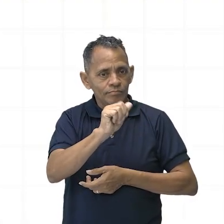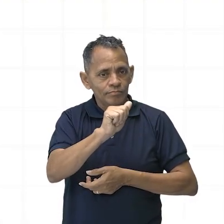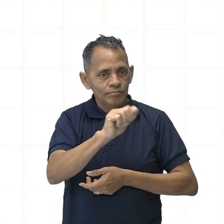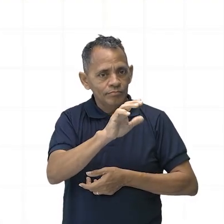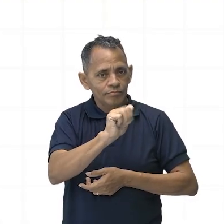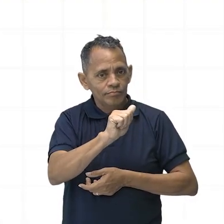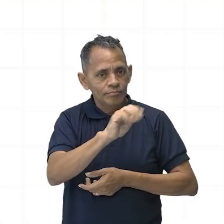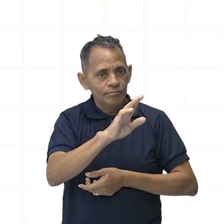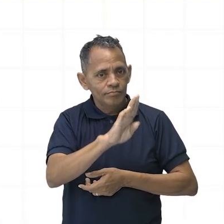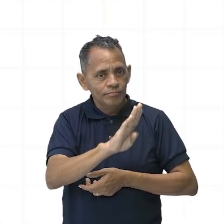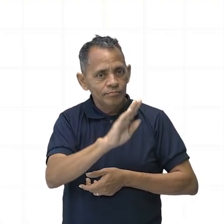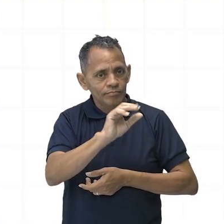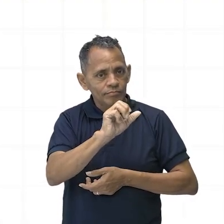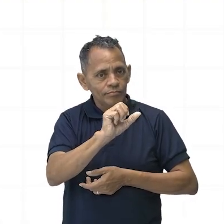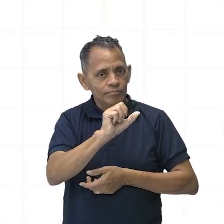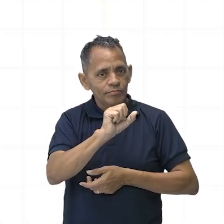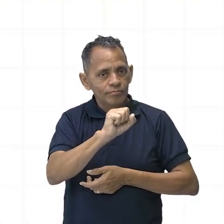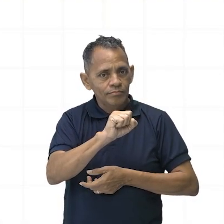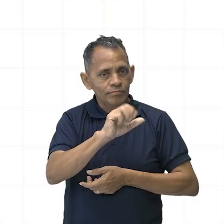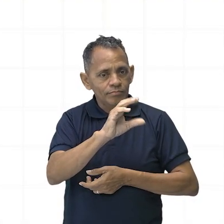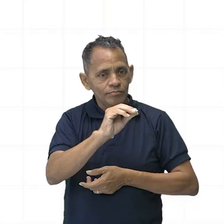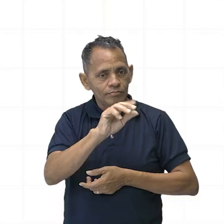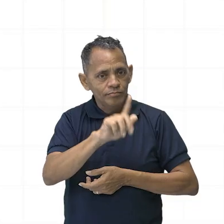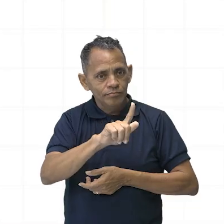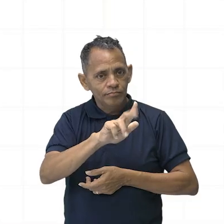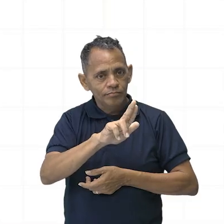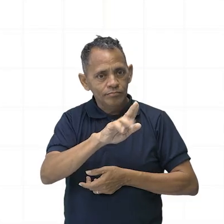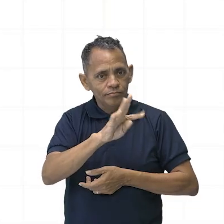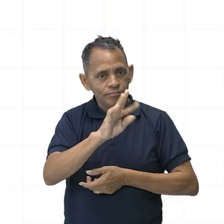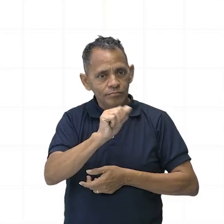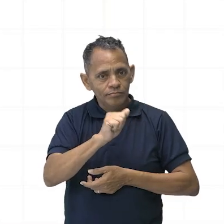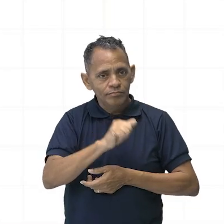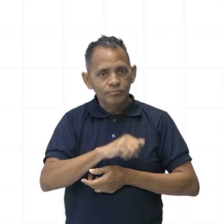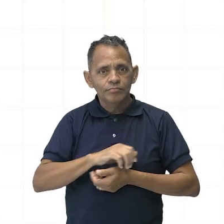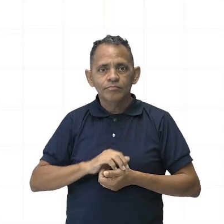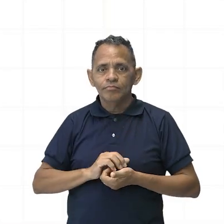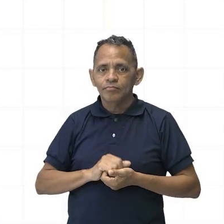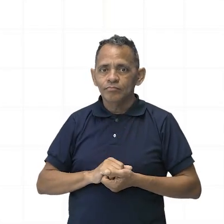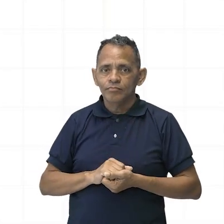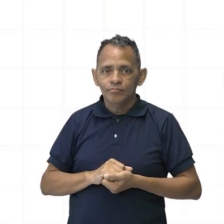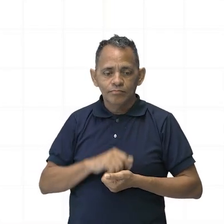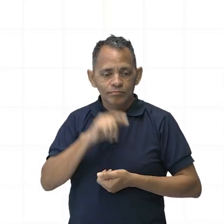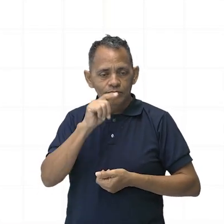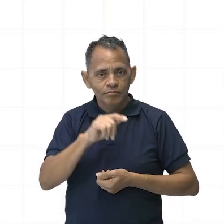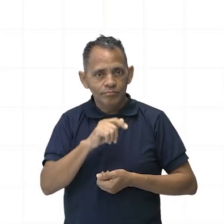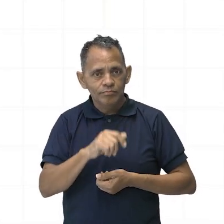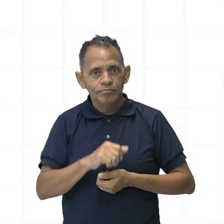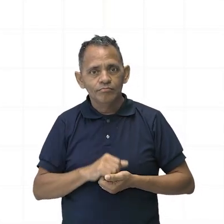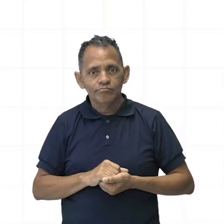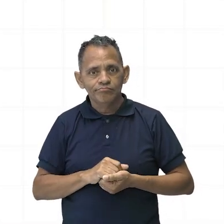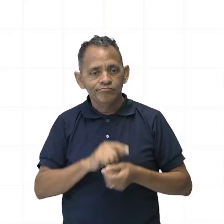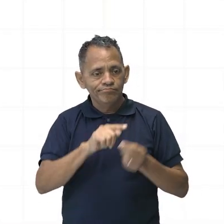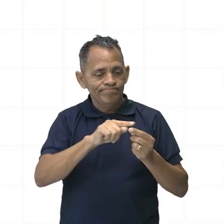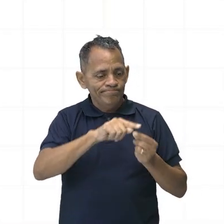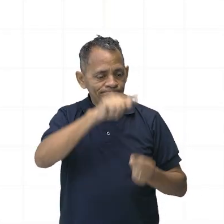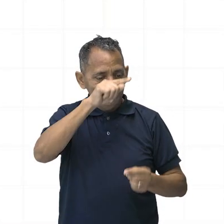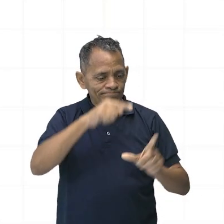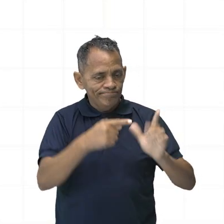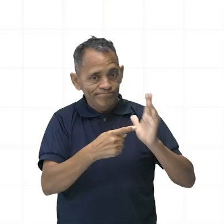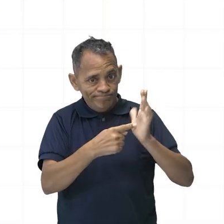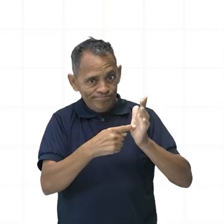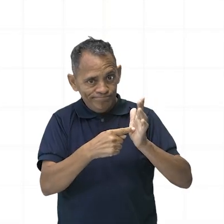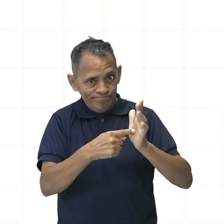ó, observe o tamanho que deveria ser meu eixo. Eu ia ter que ter lá 80, depois de